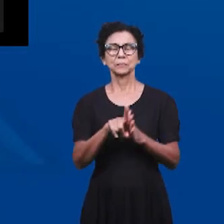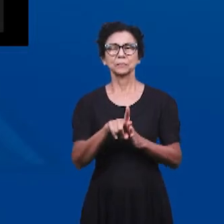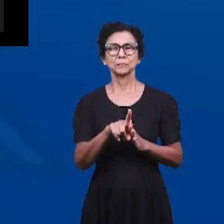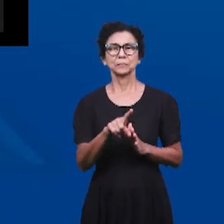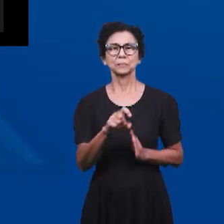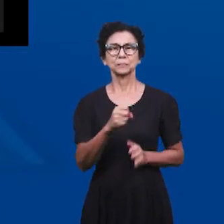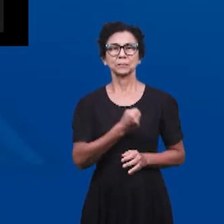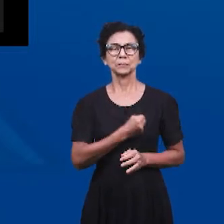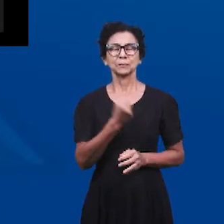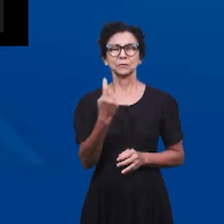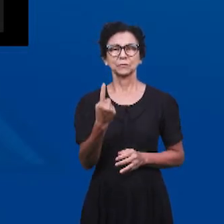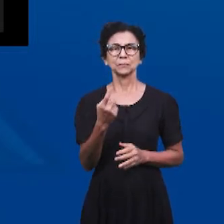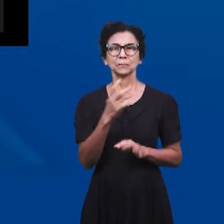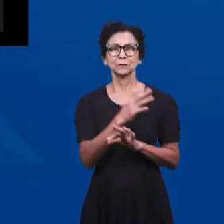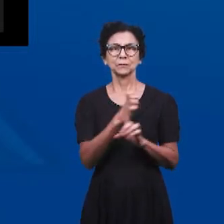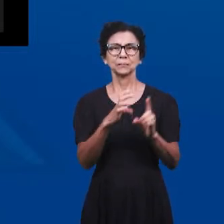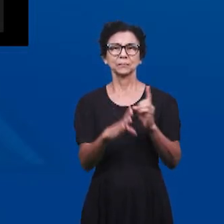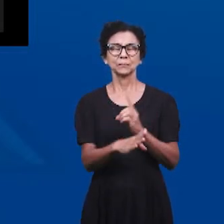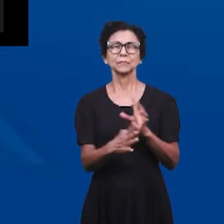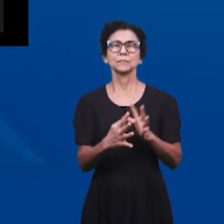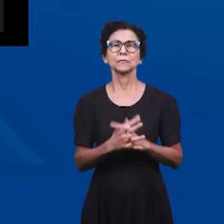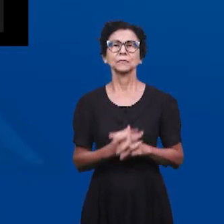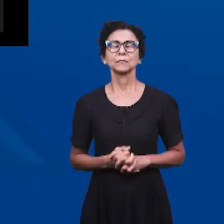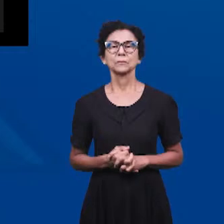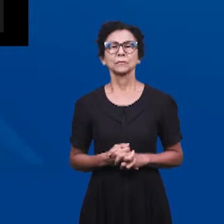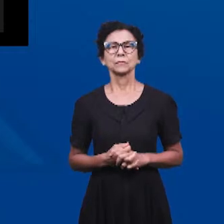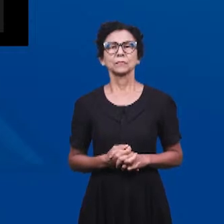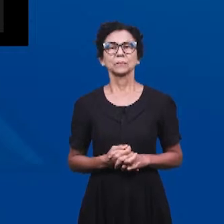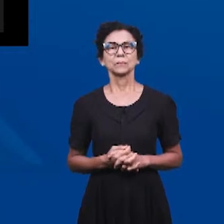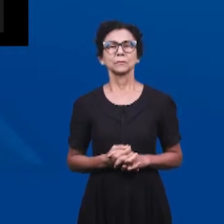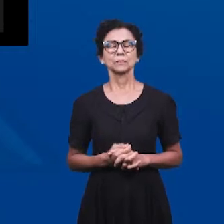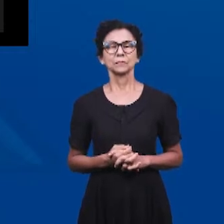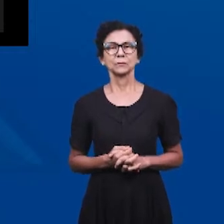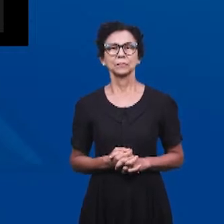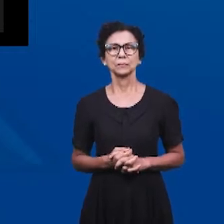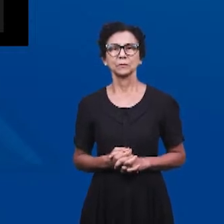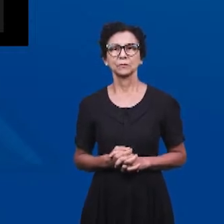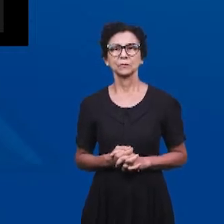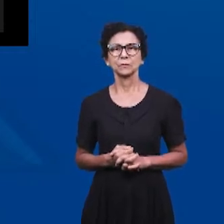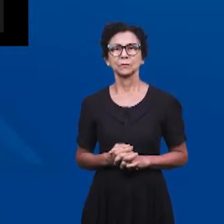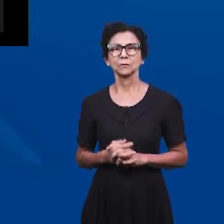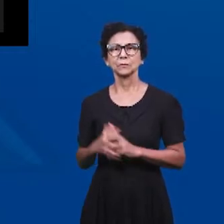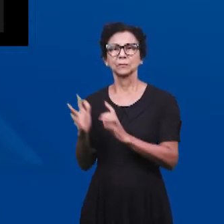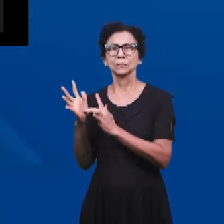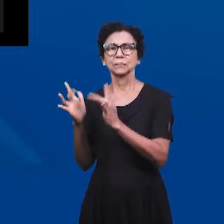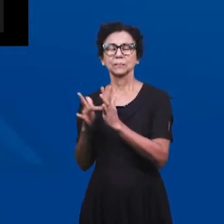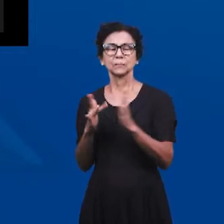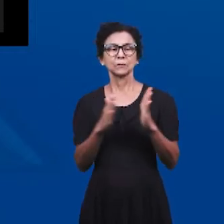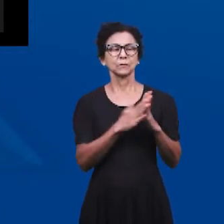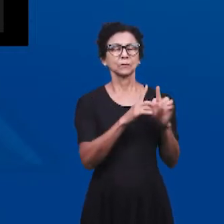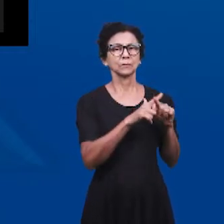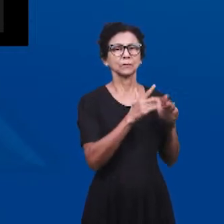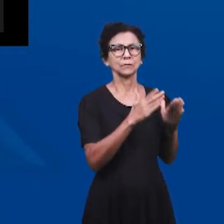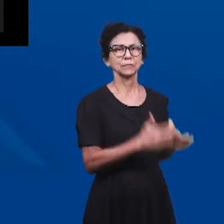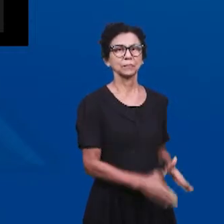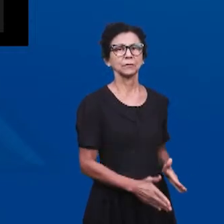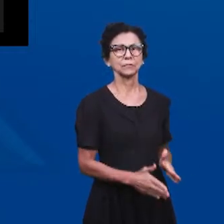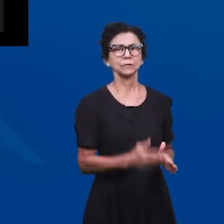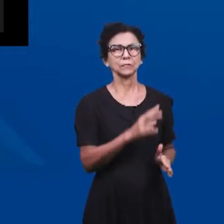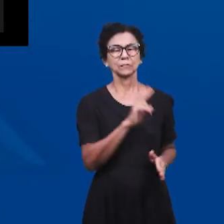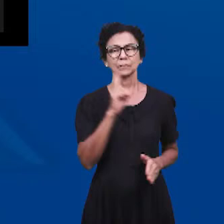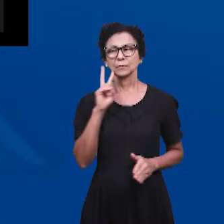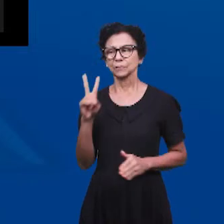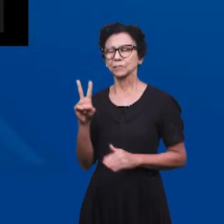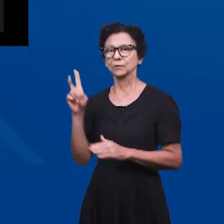da Escola Bíblica Dominical. A relação do Senhor com a sua igreja é de que a igreja vê Jesus